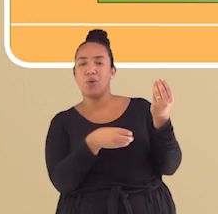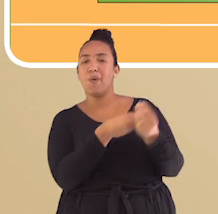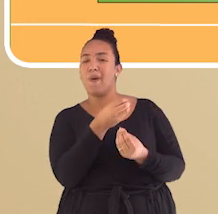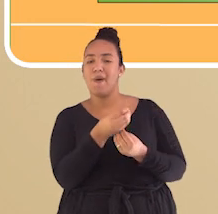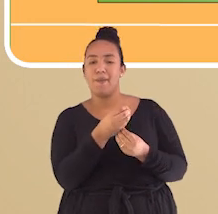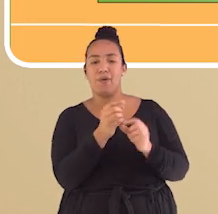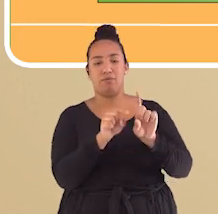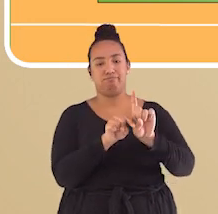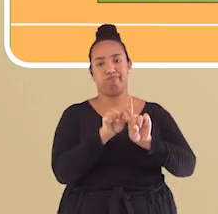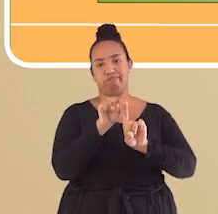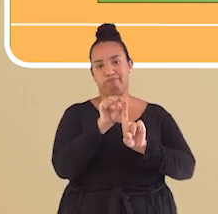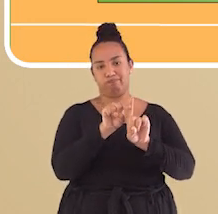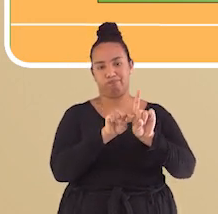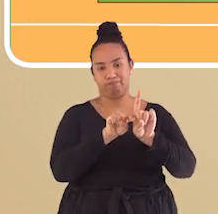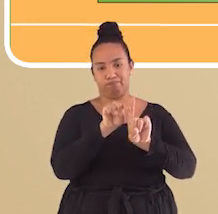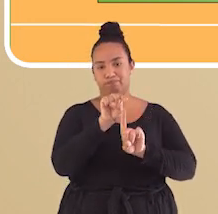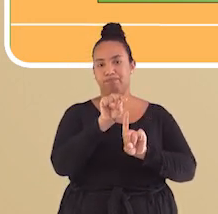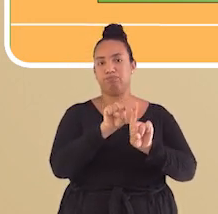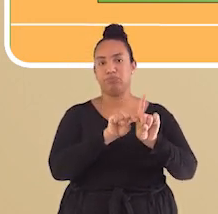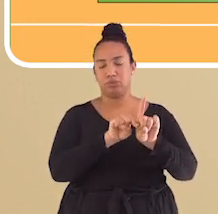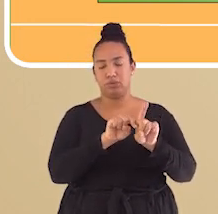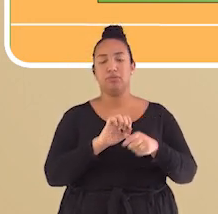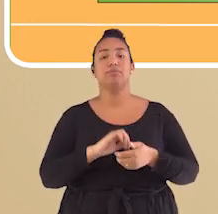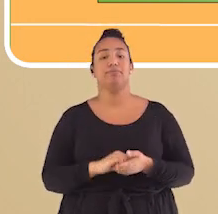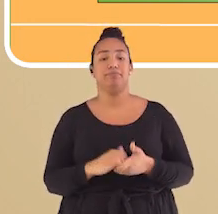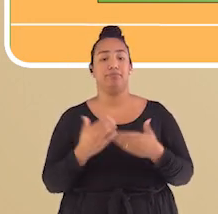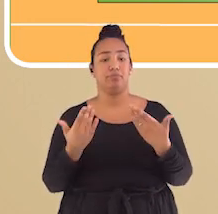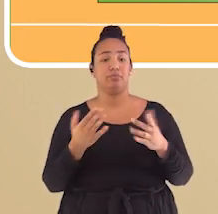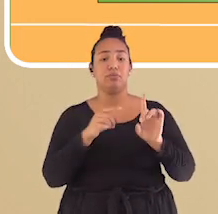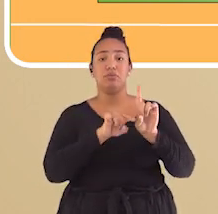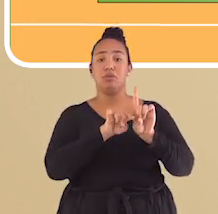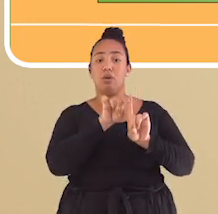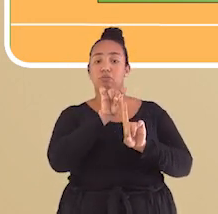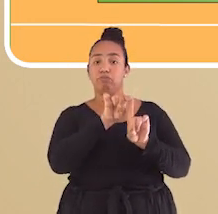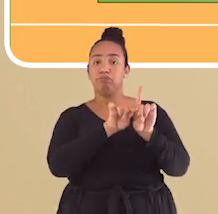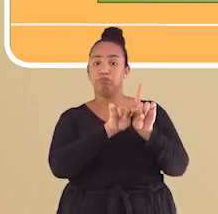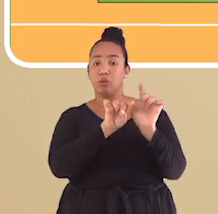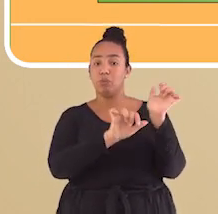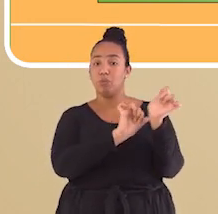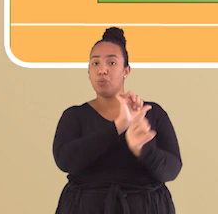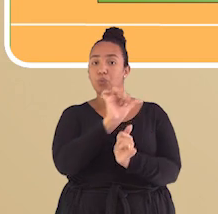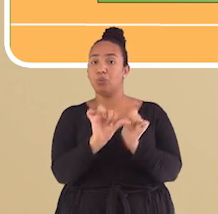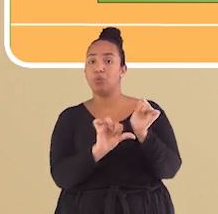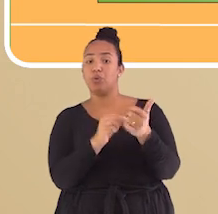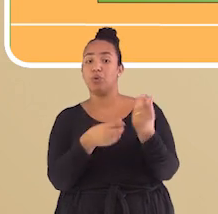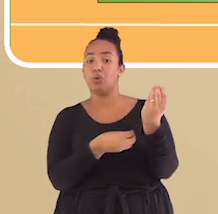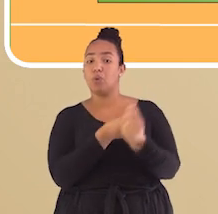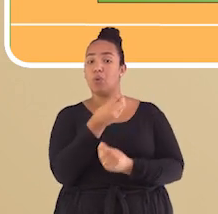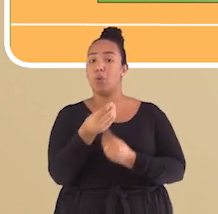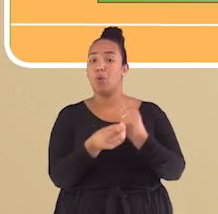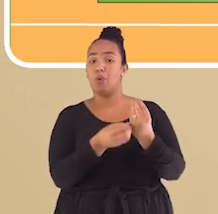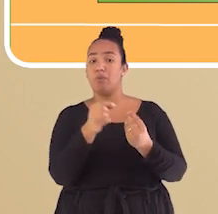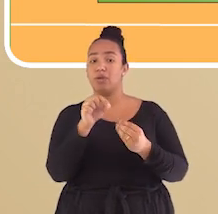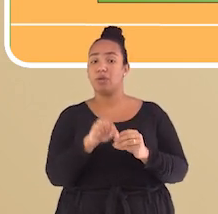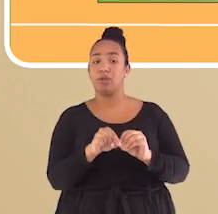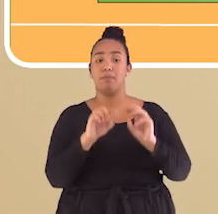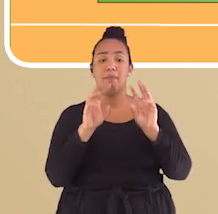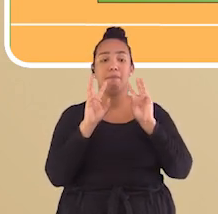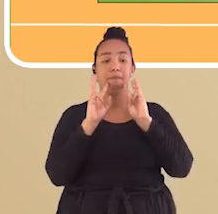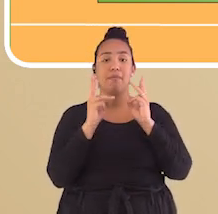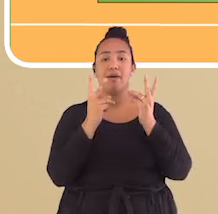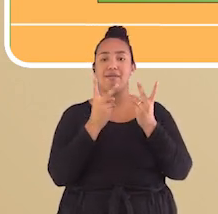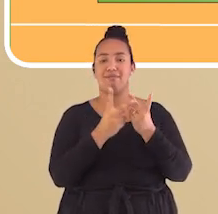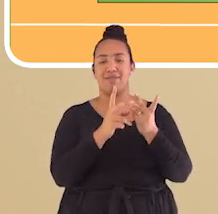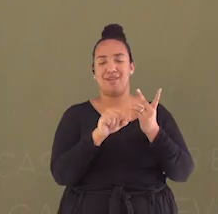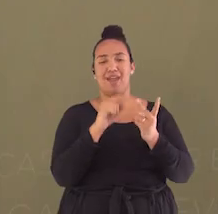de temperatura. Essas mudanças alteram a organização da construção desse material que é a